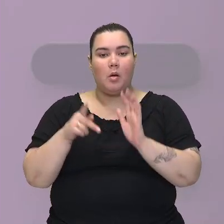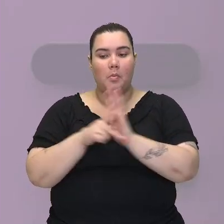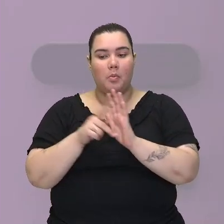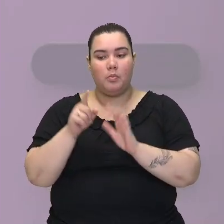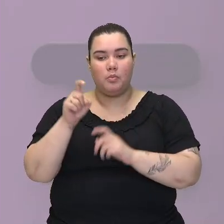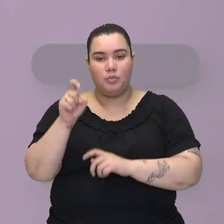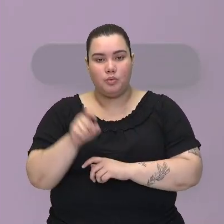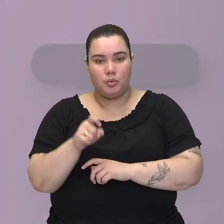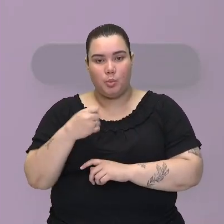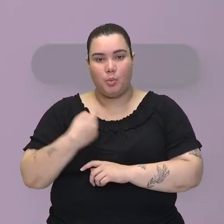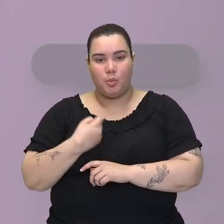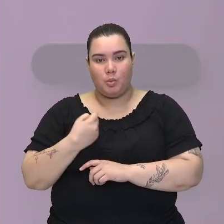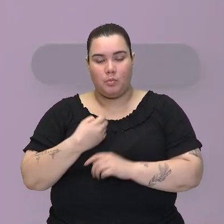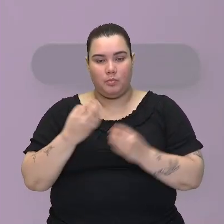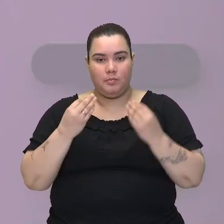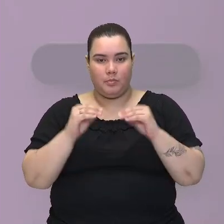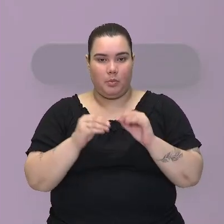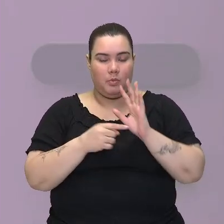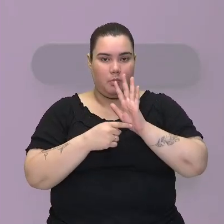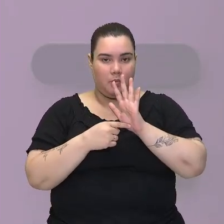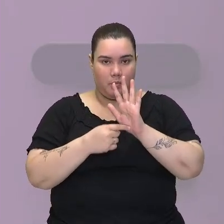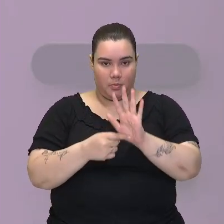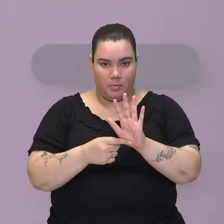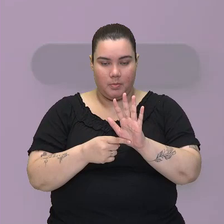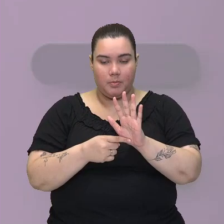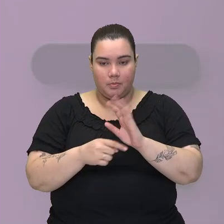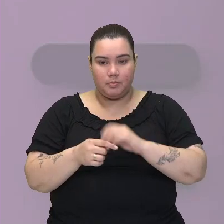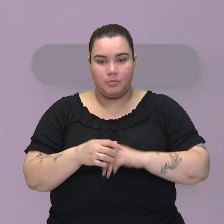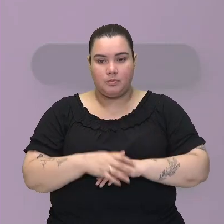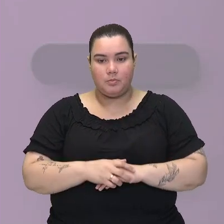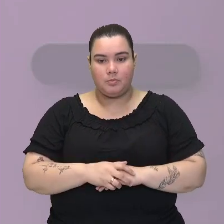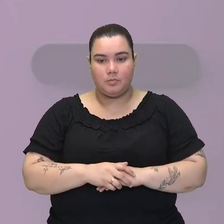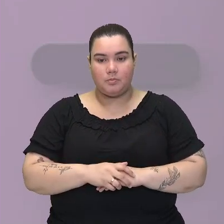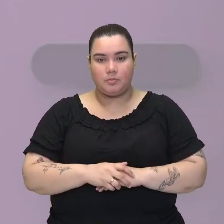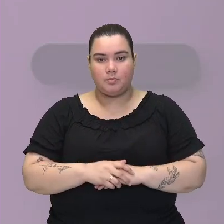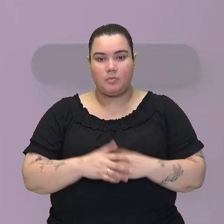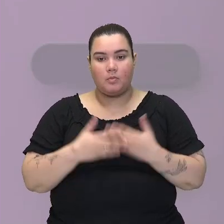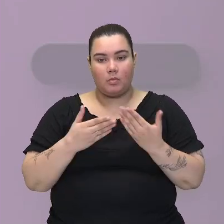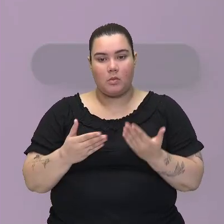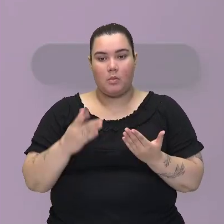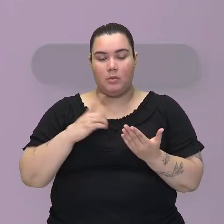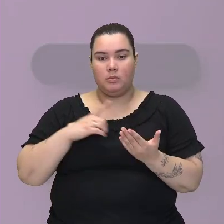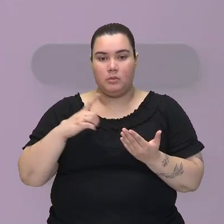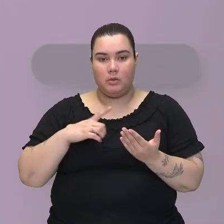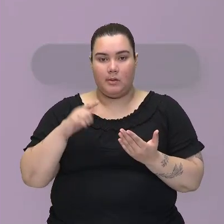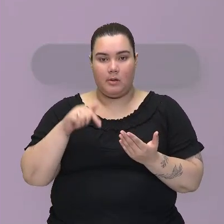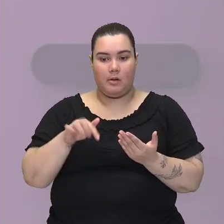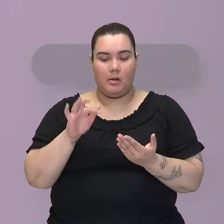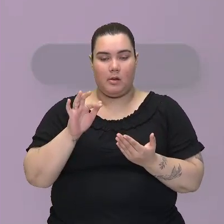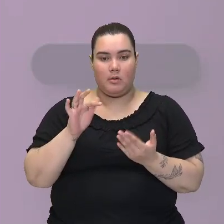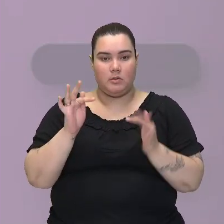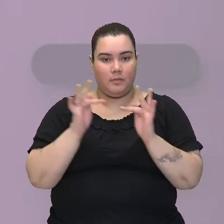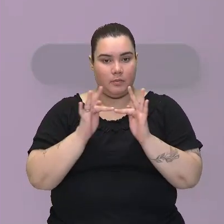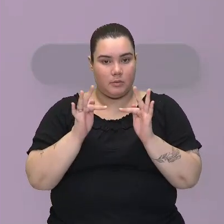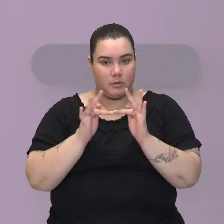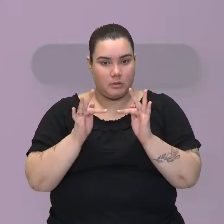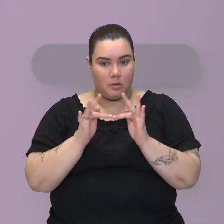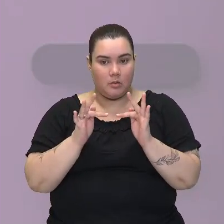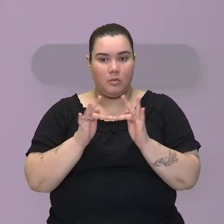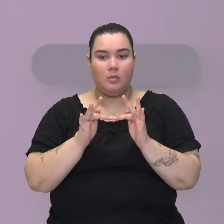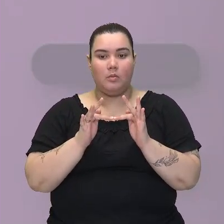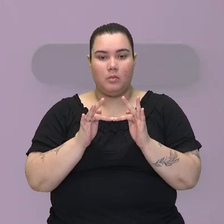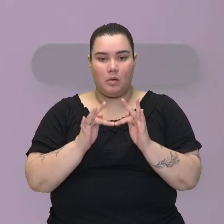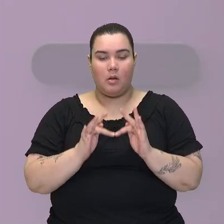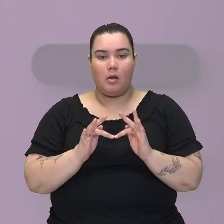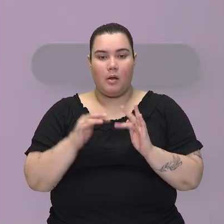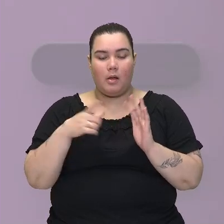substituir nessa função que eu vou mostrar para vocês logo mais. Tá? Então eu tenho a função, né, que é uma lei, que é